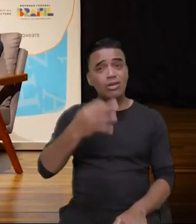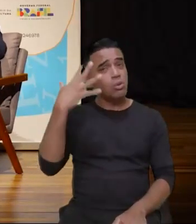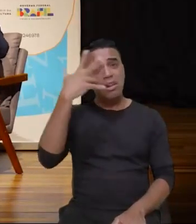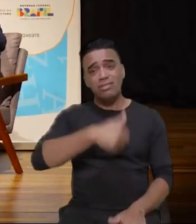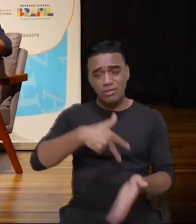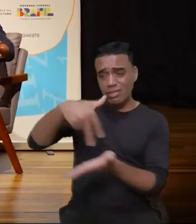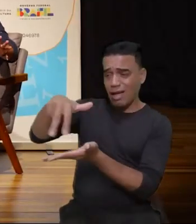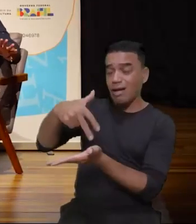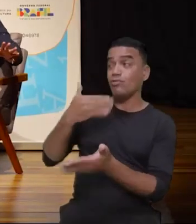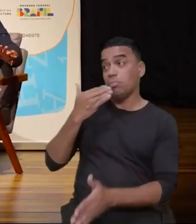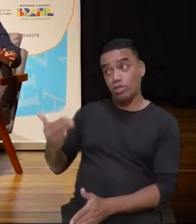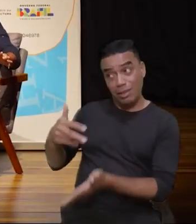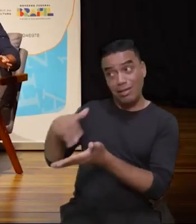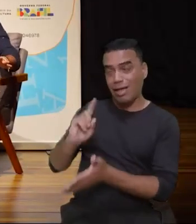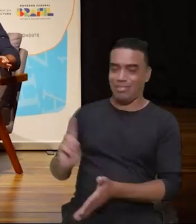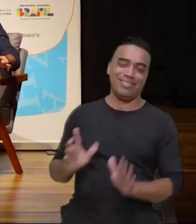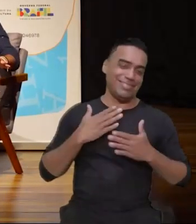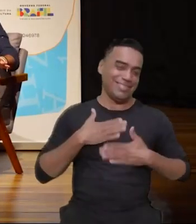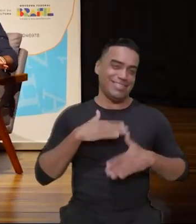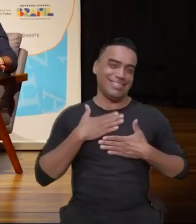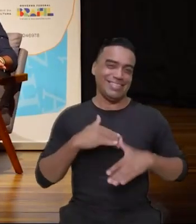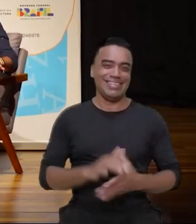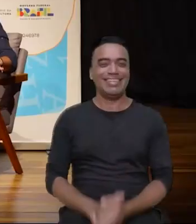vez que você levanta para dançar. Não vou pedir para você dançar aqui.